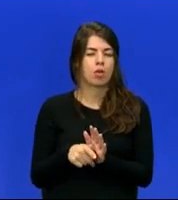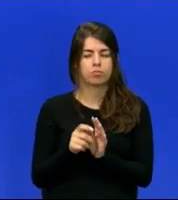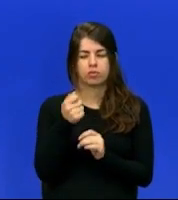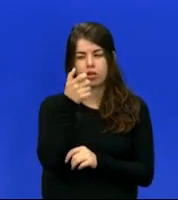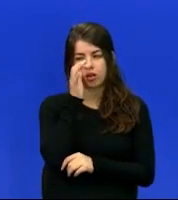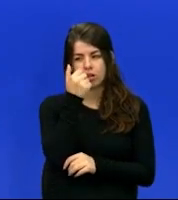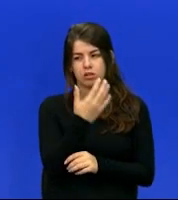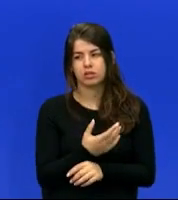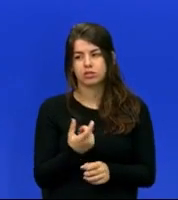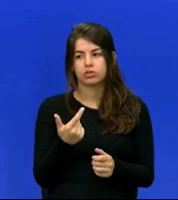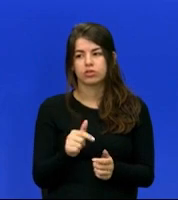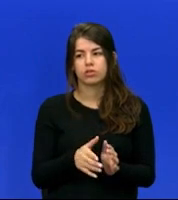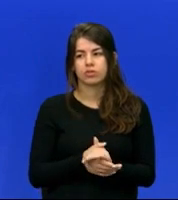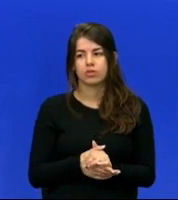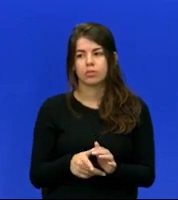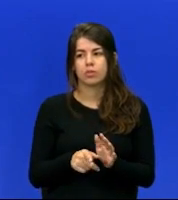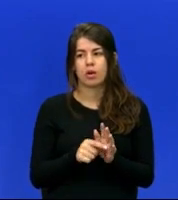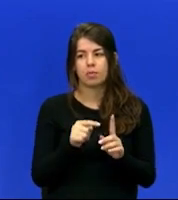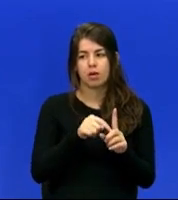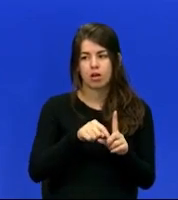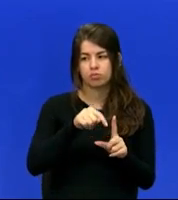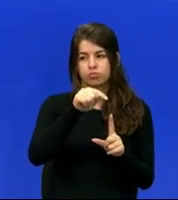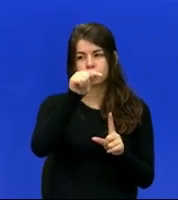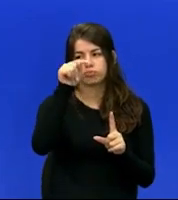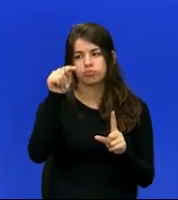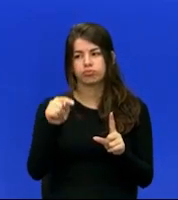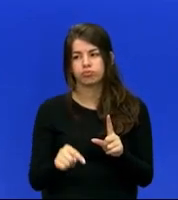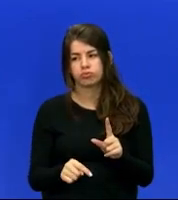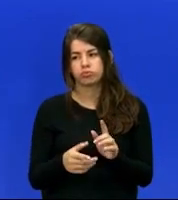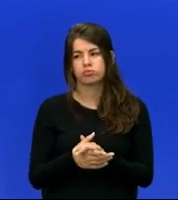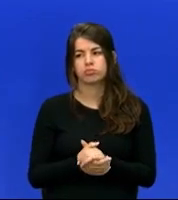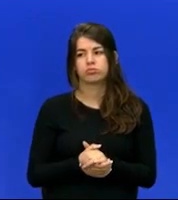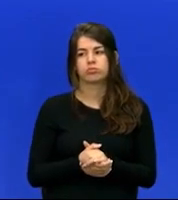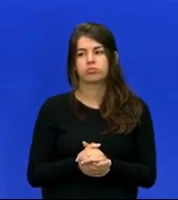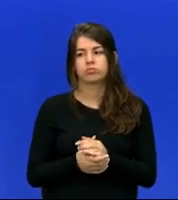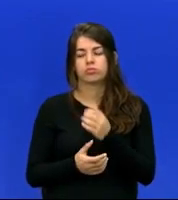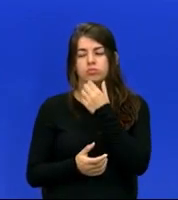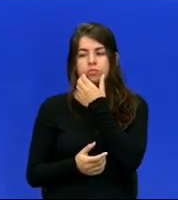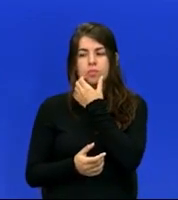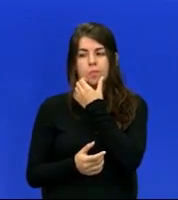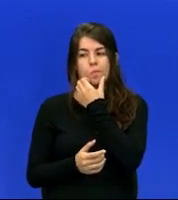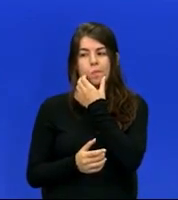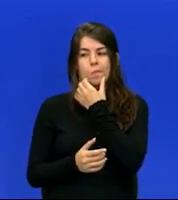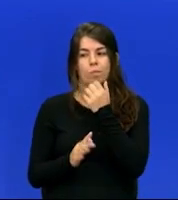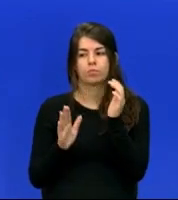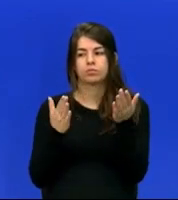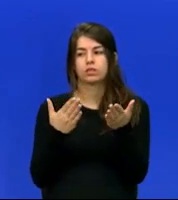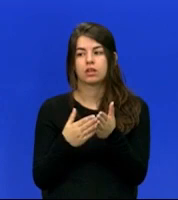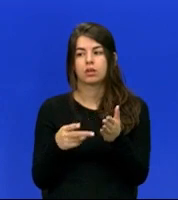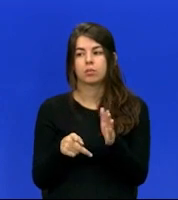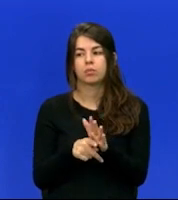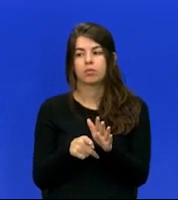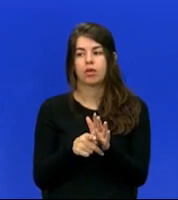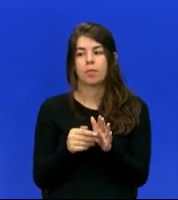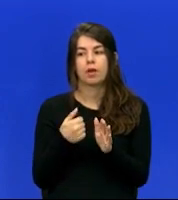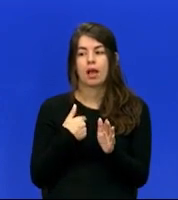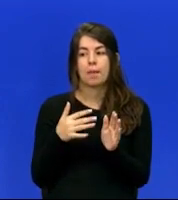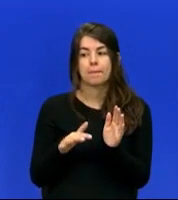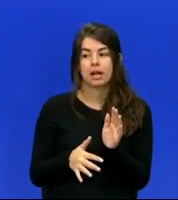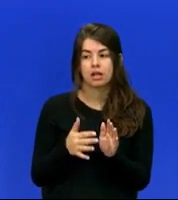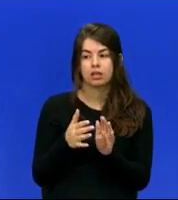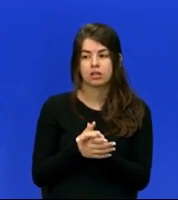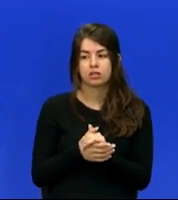voltando aqui, nós temos essa curva em forma de sino, não é? O centro dela representa a minha